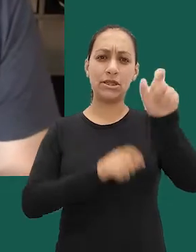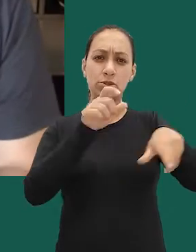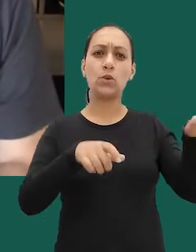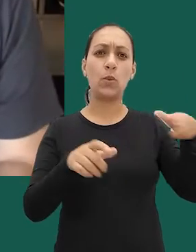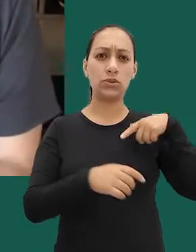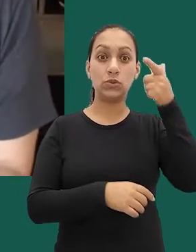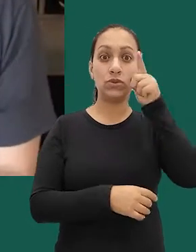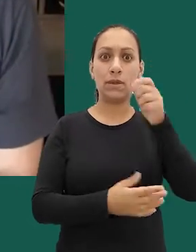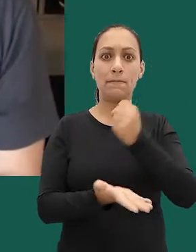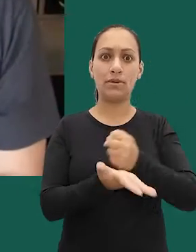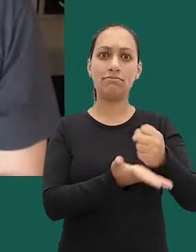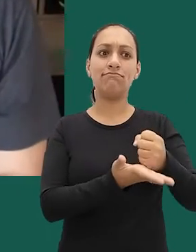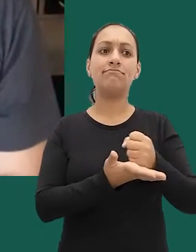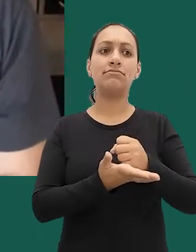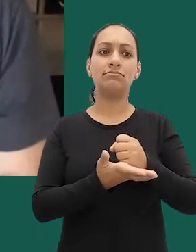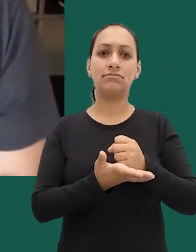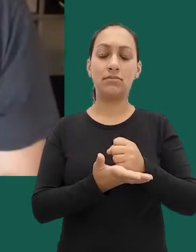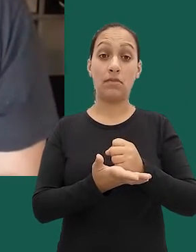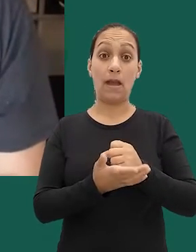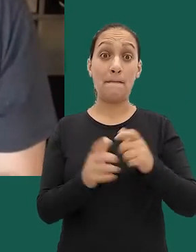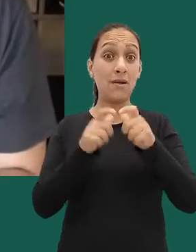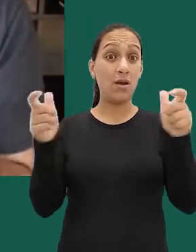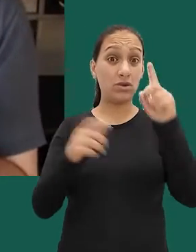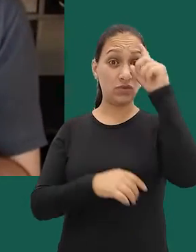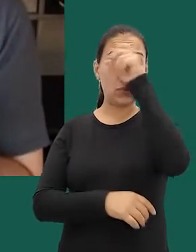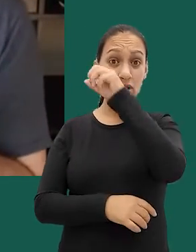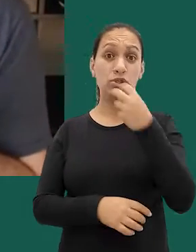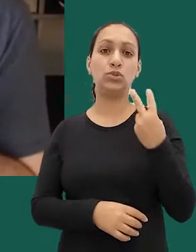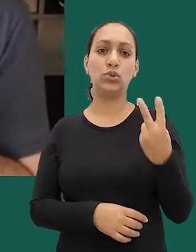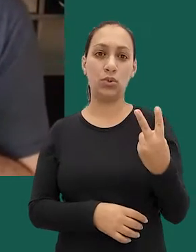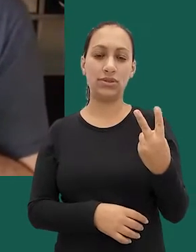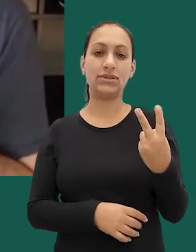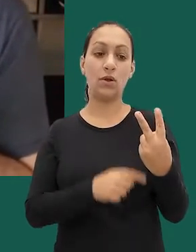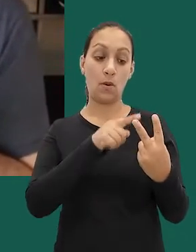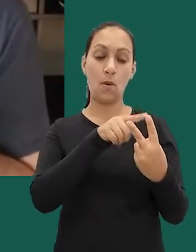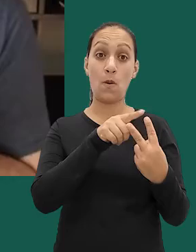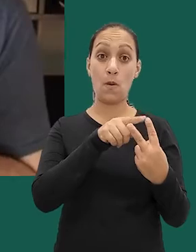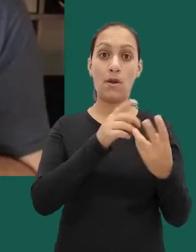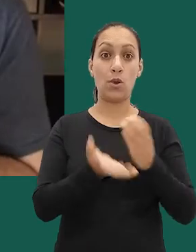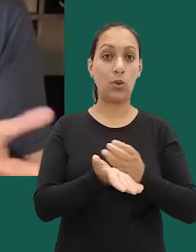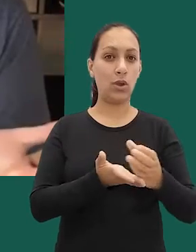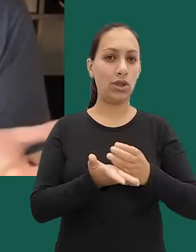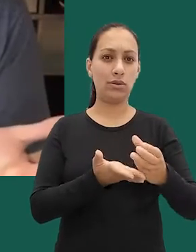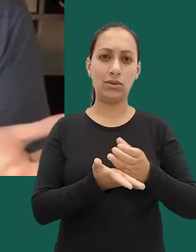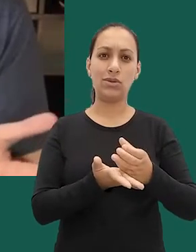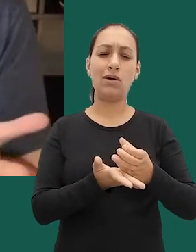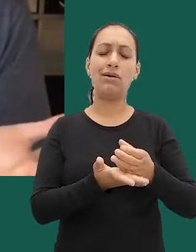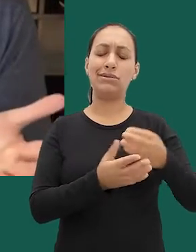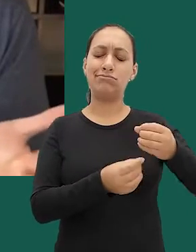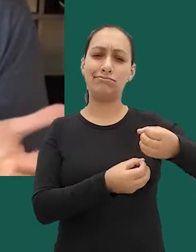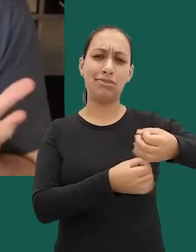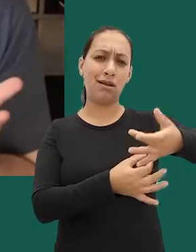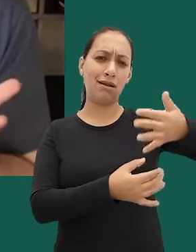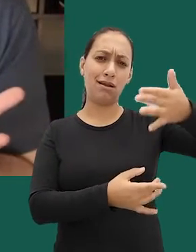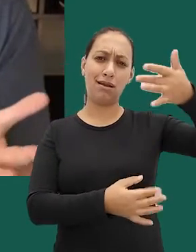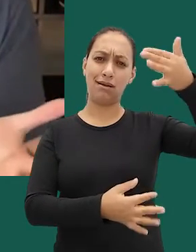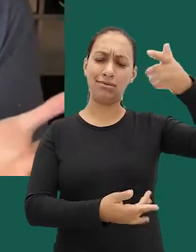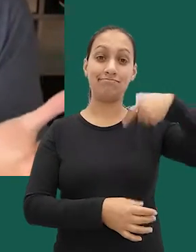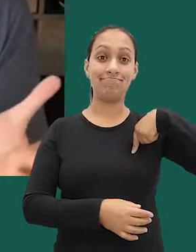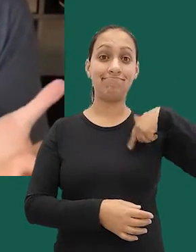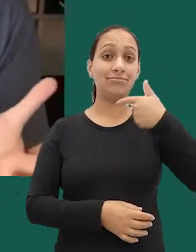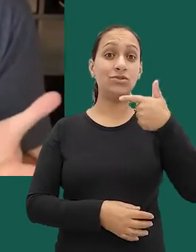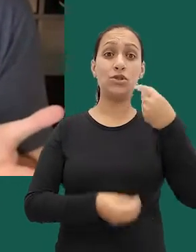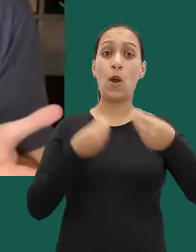sensacional isso. Que legal. E a maior dificuldade que a gente teve foram duas. Uma, o currículo era muito extenso, não dava para entender mais ou